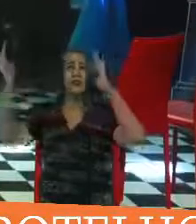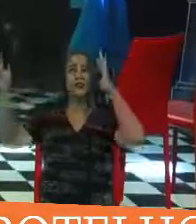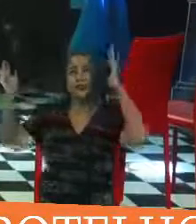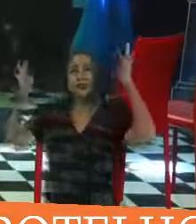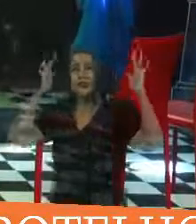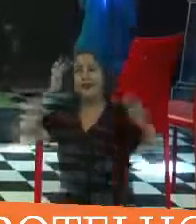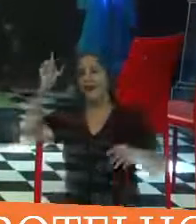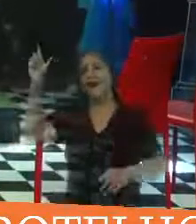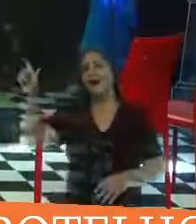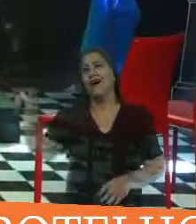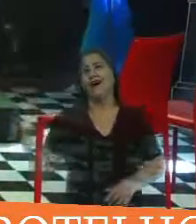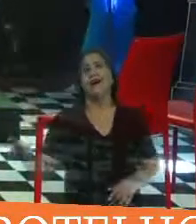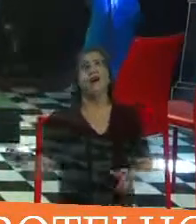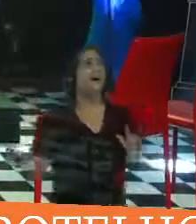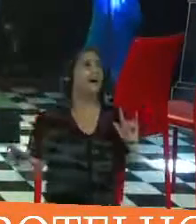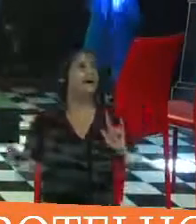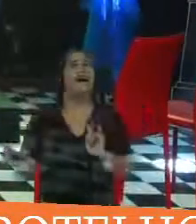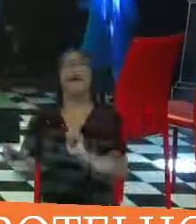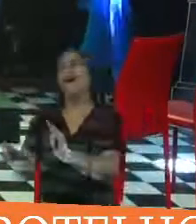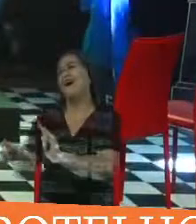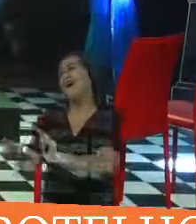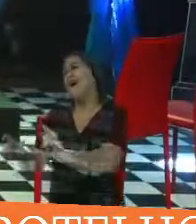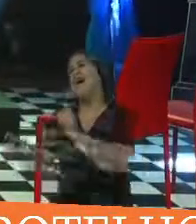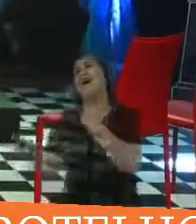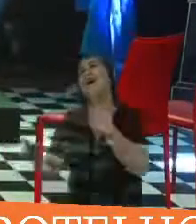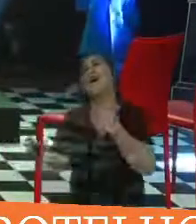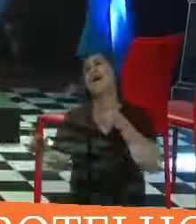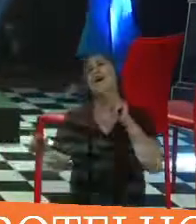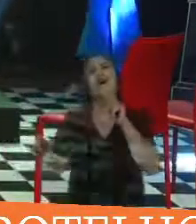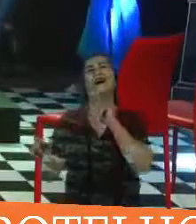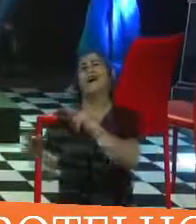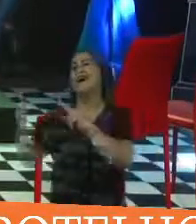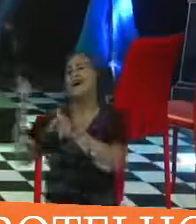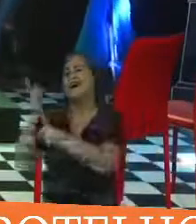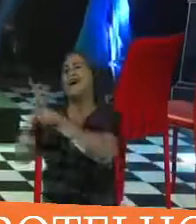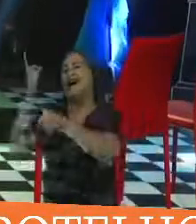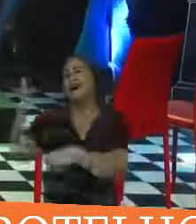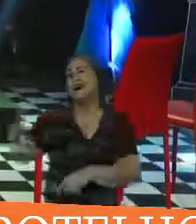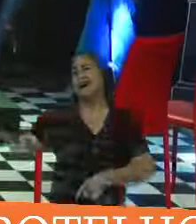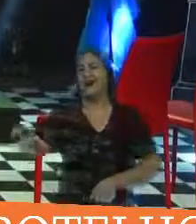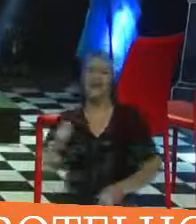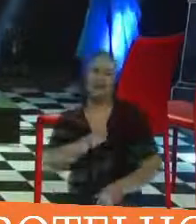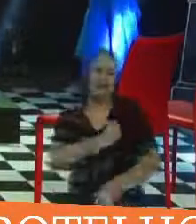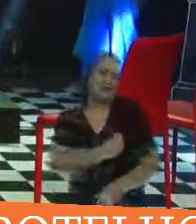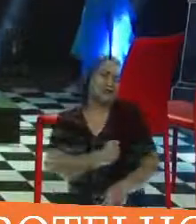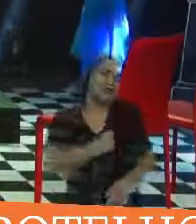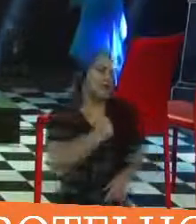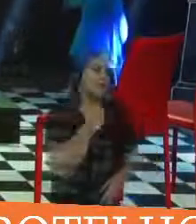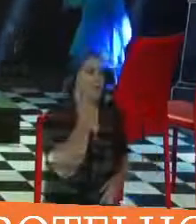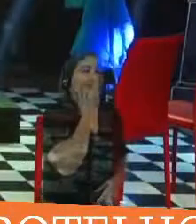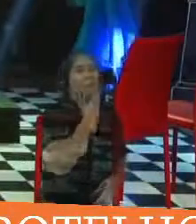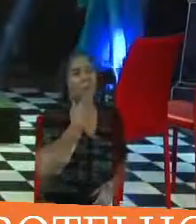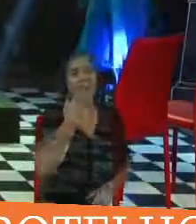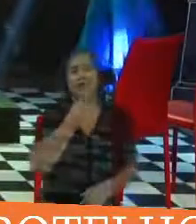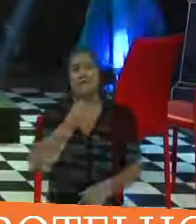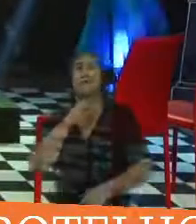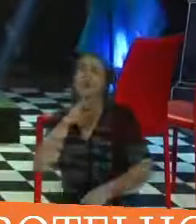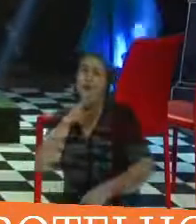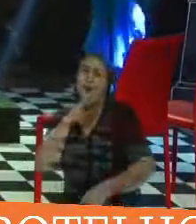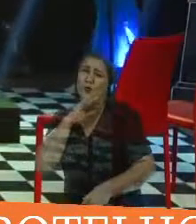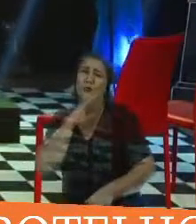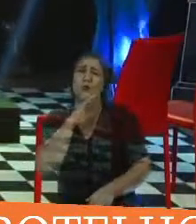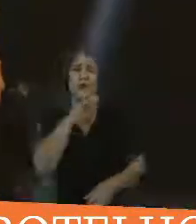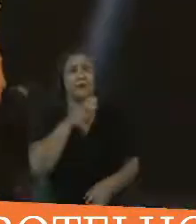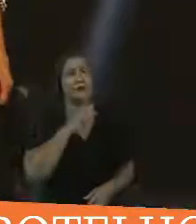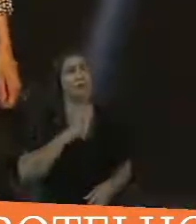sonhar alguém que se deseja rever. Saudade doce aí é ruim, eu